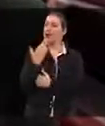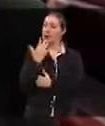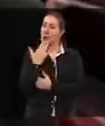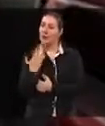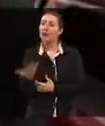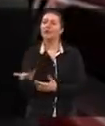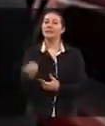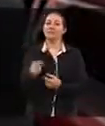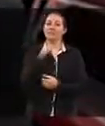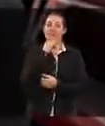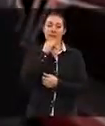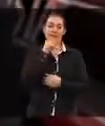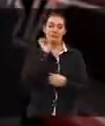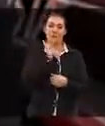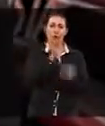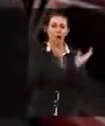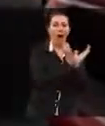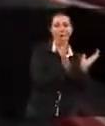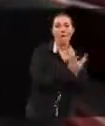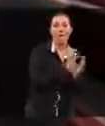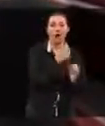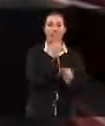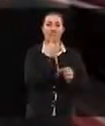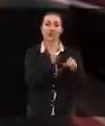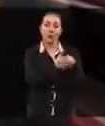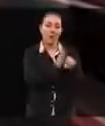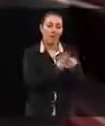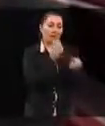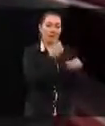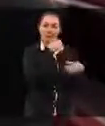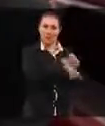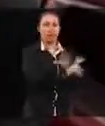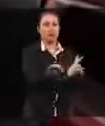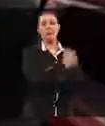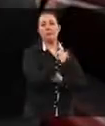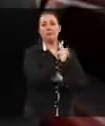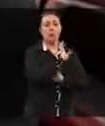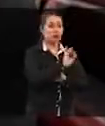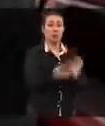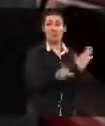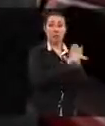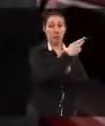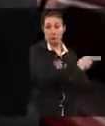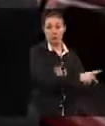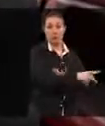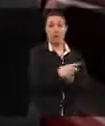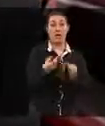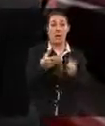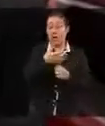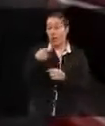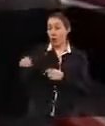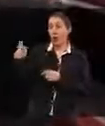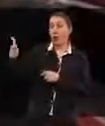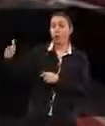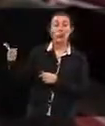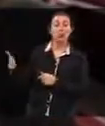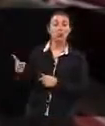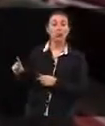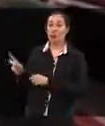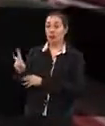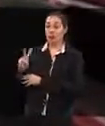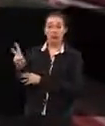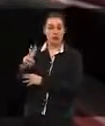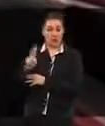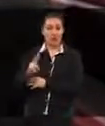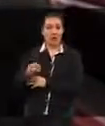Então, aquela pessoa que só fica na alface e no tomate, ela só vai consumir os nutrientes presentes na alface e no tomate. Ela vai deixar de consumir nutrientes presentes em outros